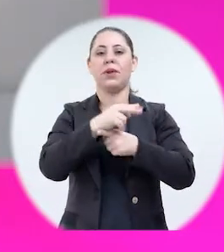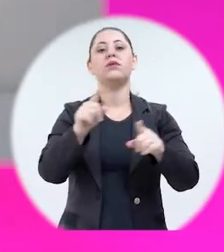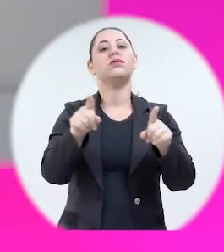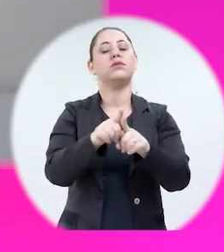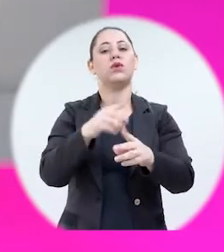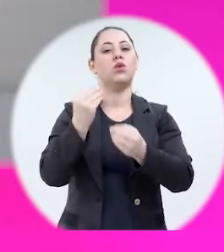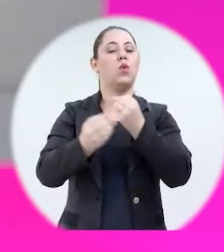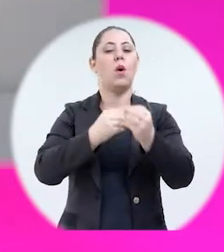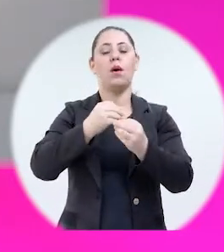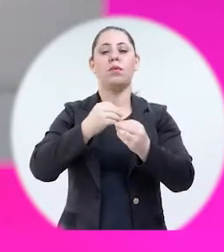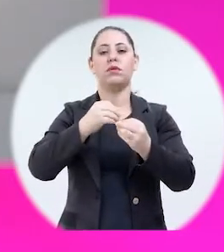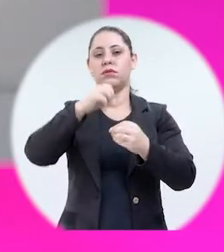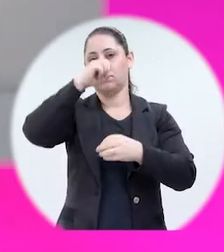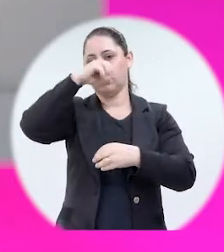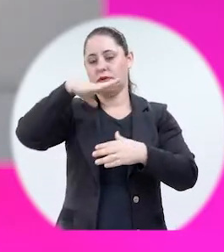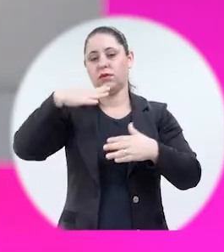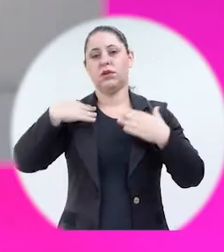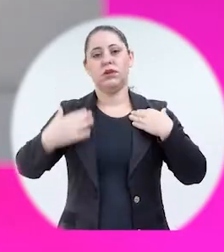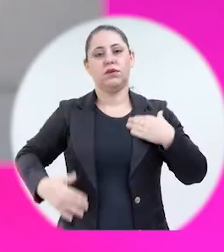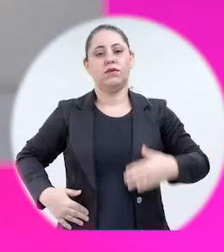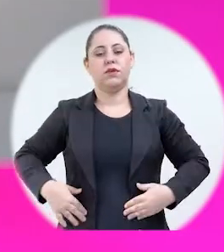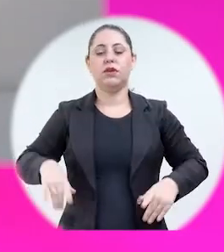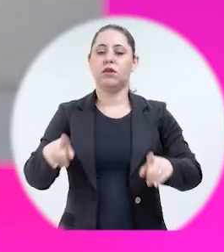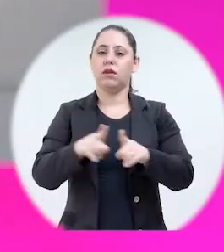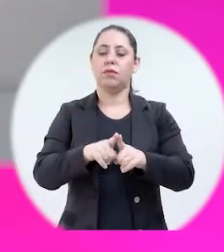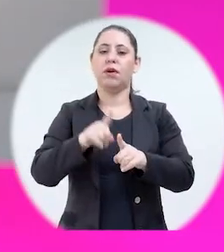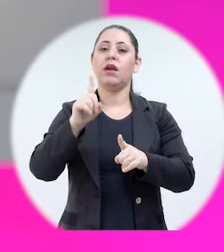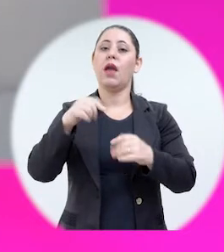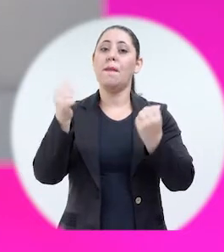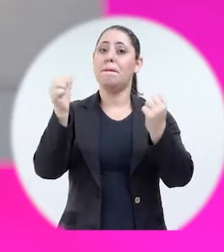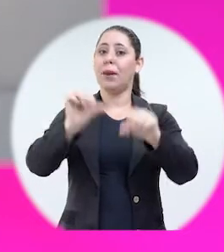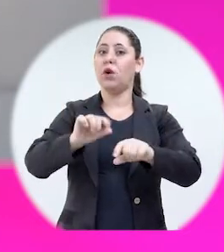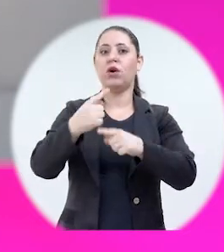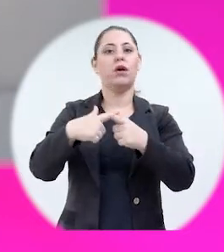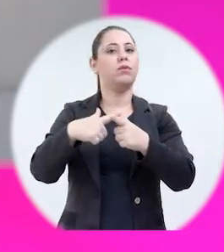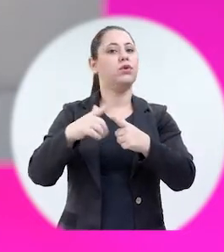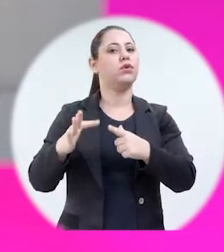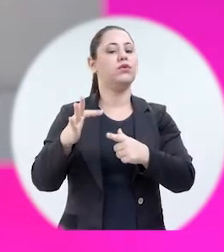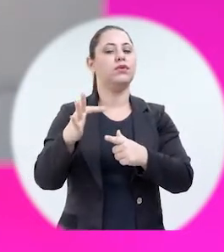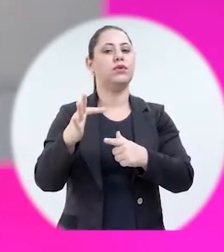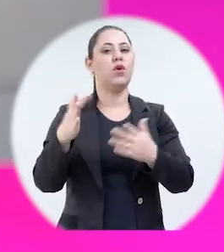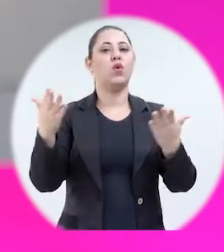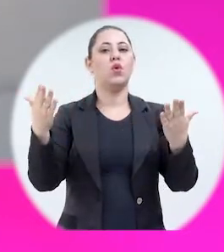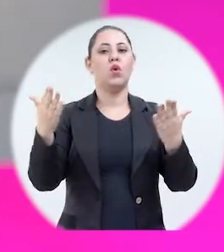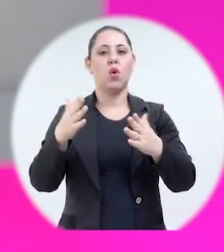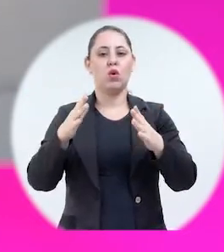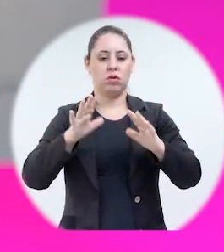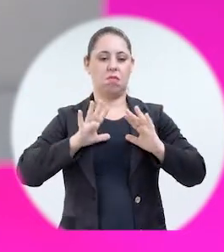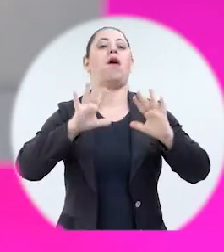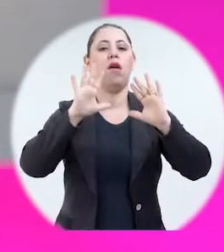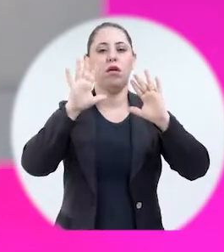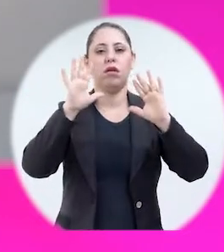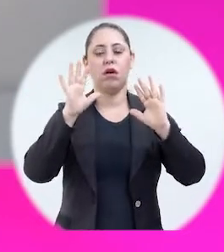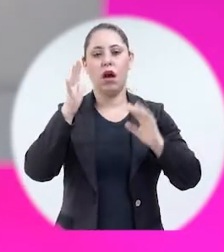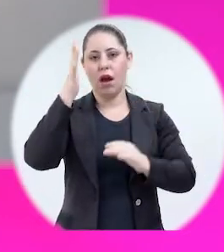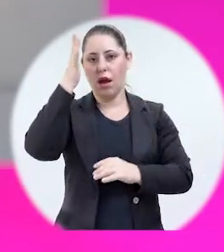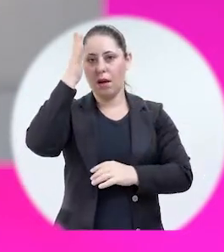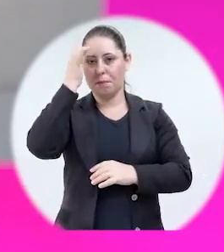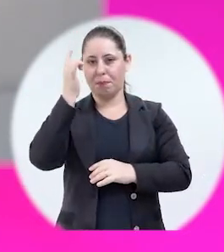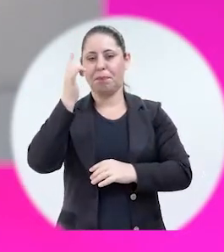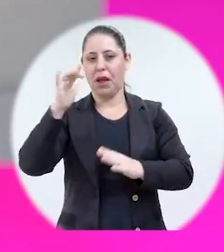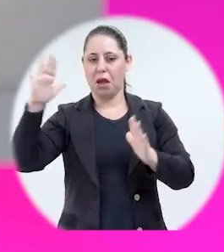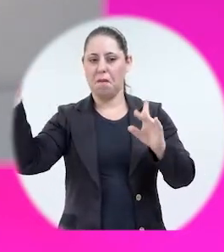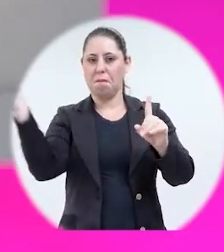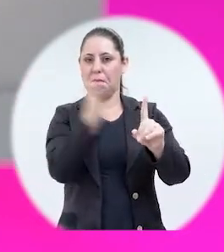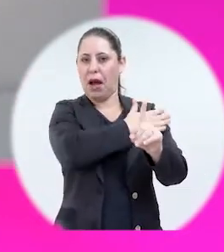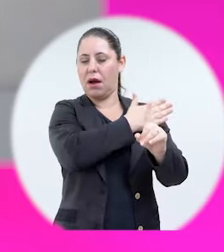mesmo disse, pode chegar à agressão física e a tendência é piorar, porque Hoje pode ser um empurrão, amanhã